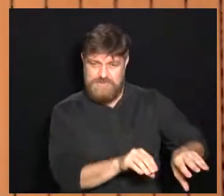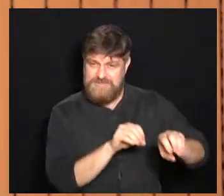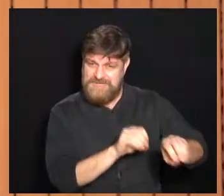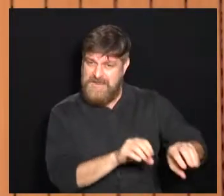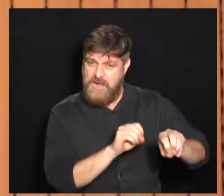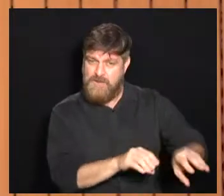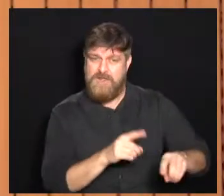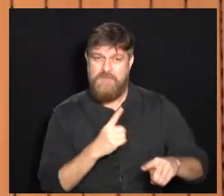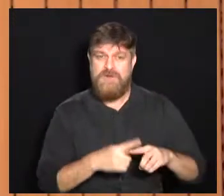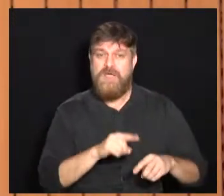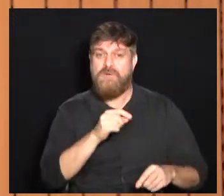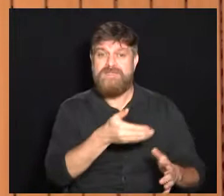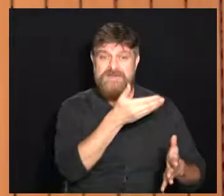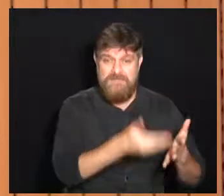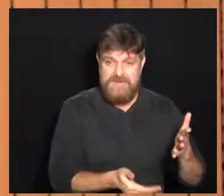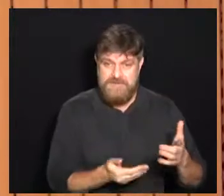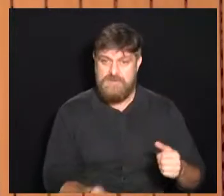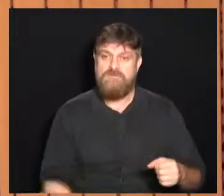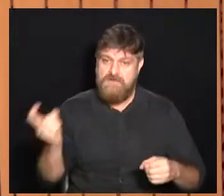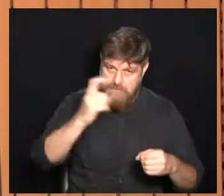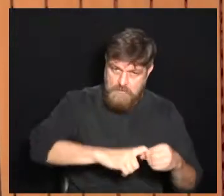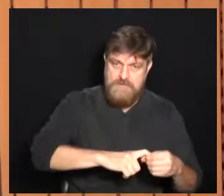foi perdido será reposto.